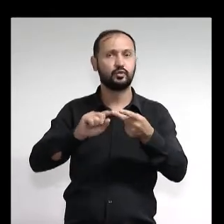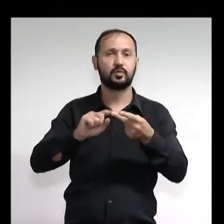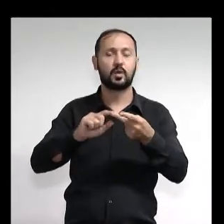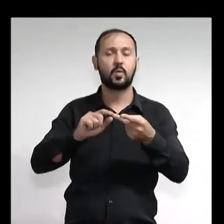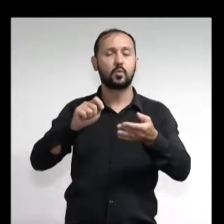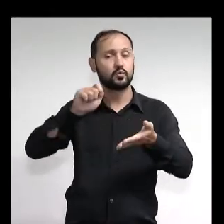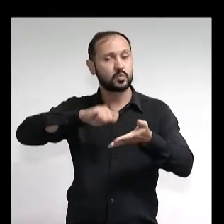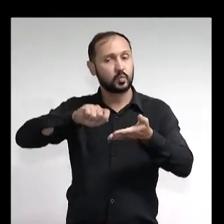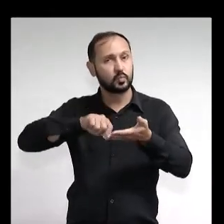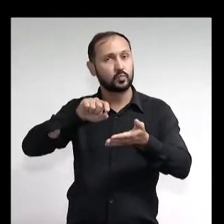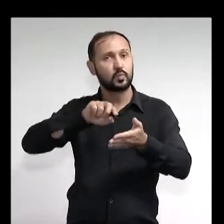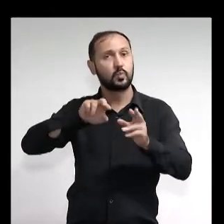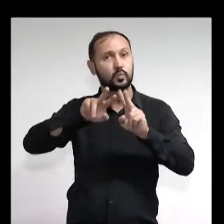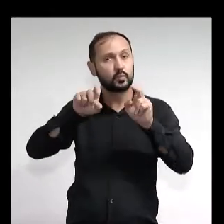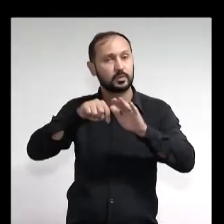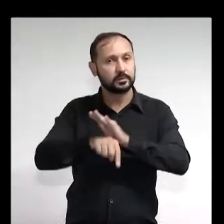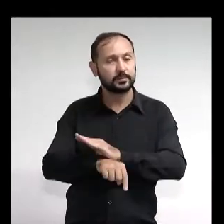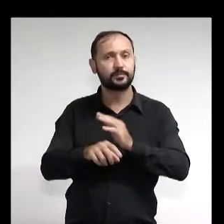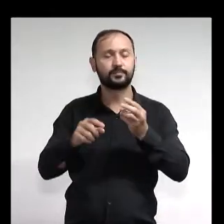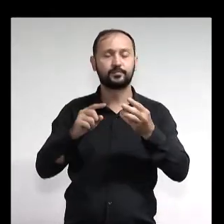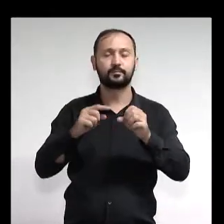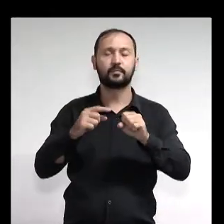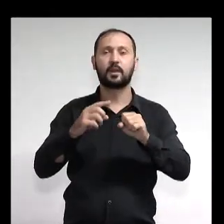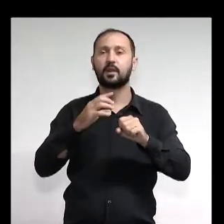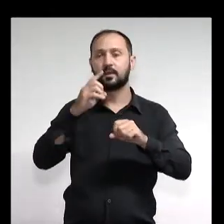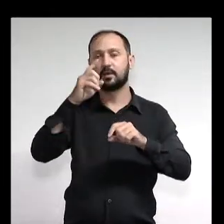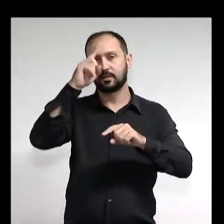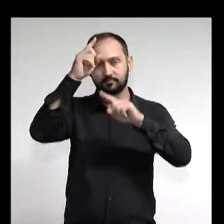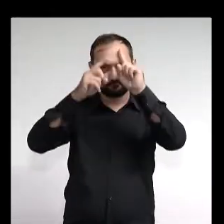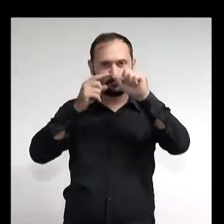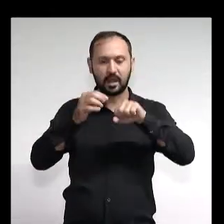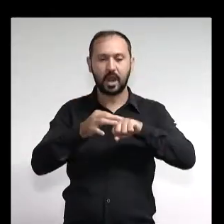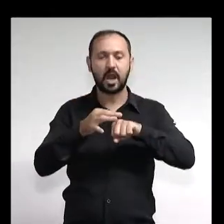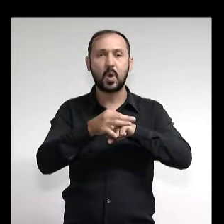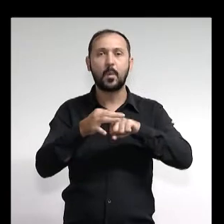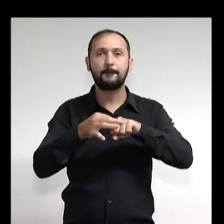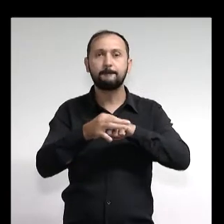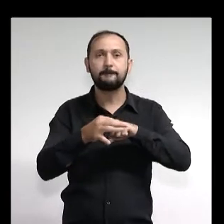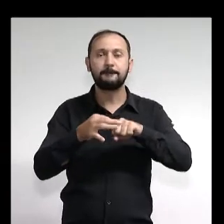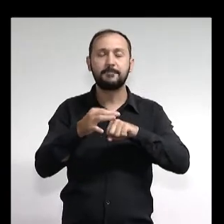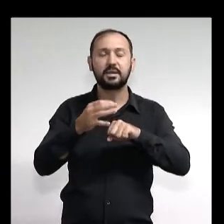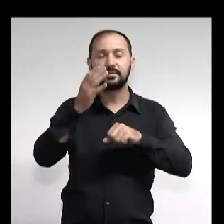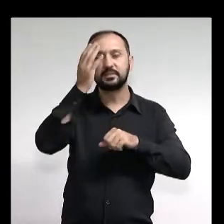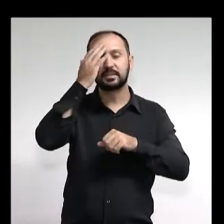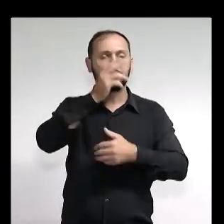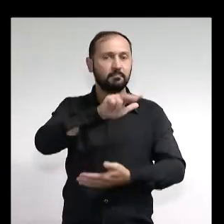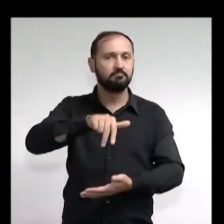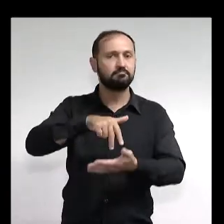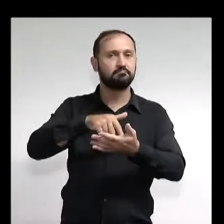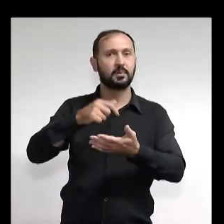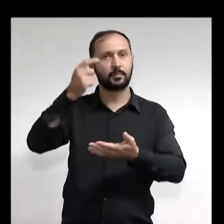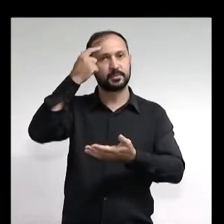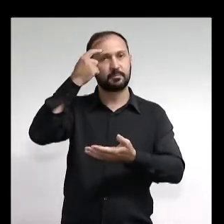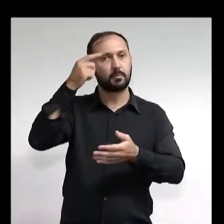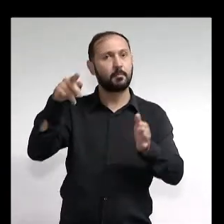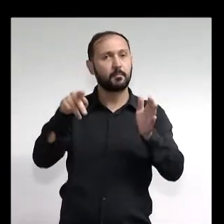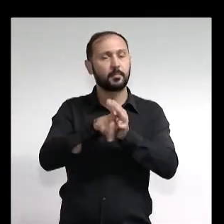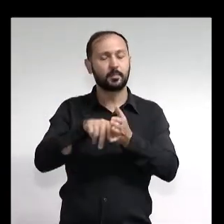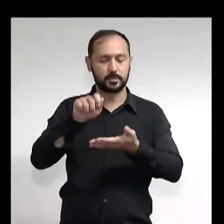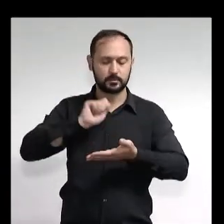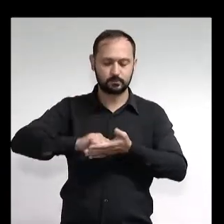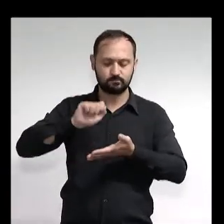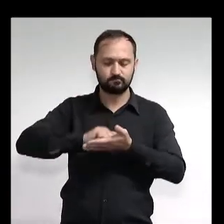artigos, autores mais profundos, argumentos, para o aluno saber argumentar, poder escrever